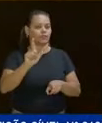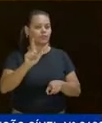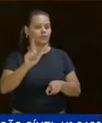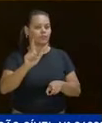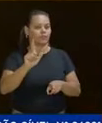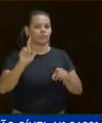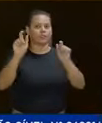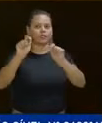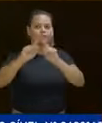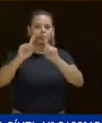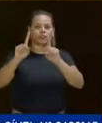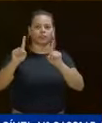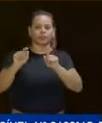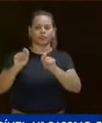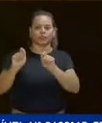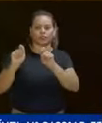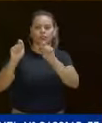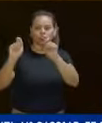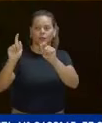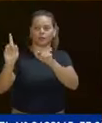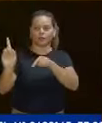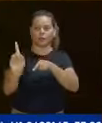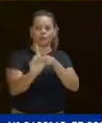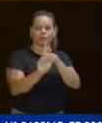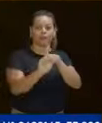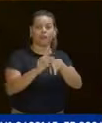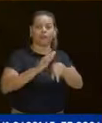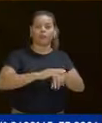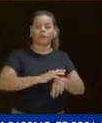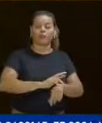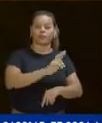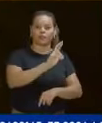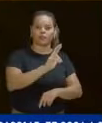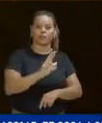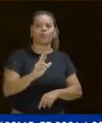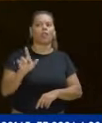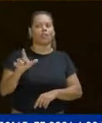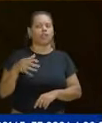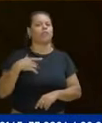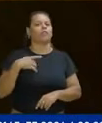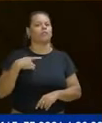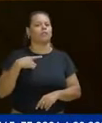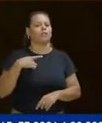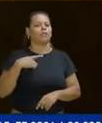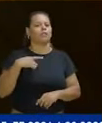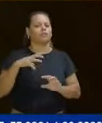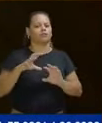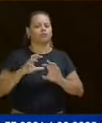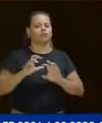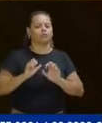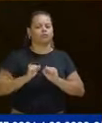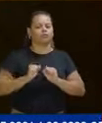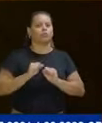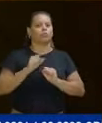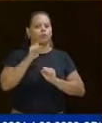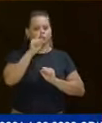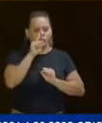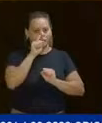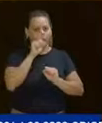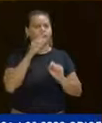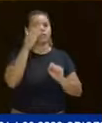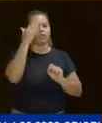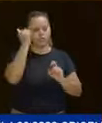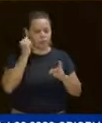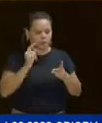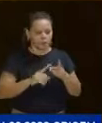chapa assumiu o risco, ele sabia do indeferimento do primeiro suplente, ele sabia da renúncia,